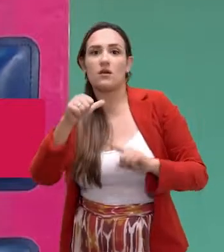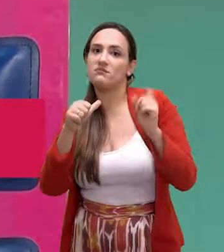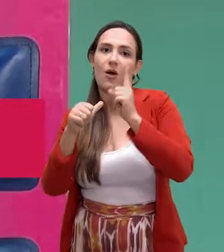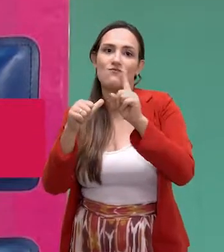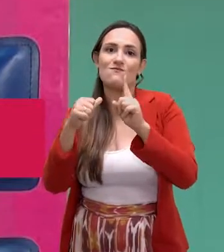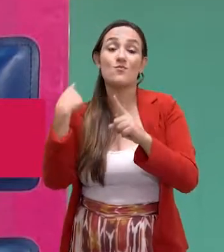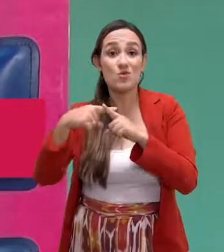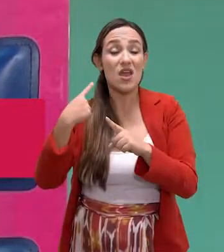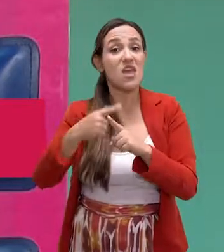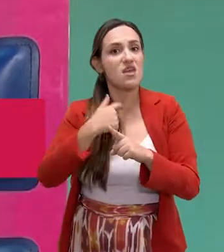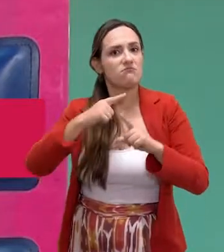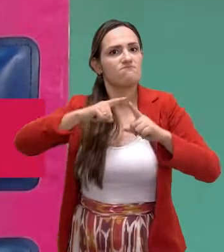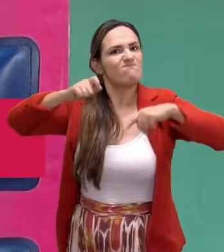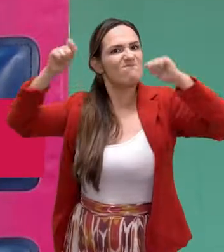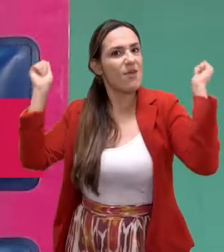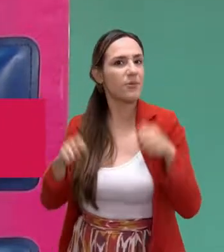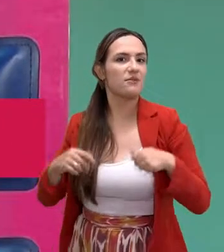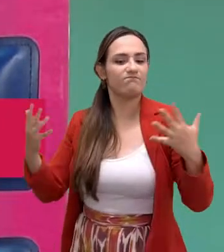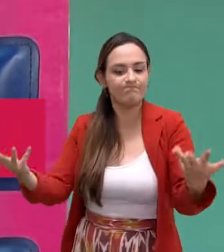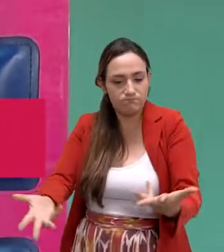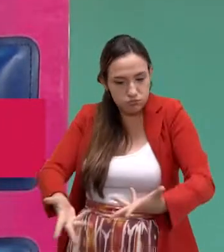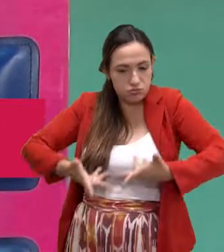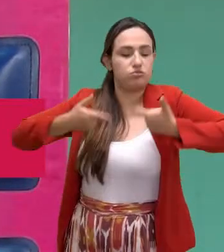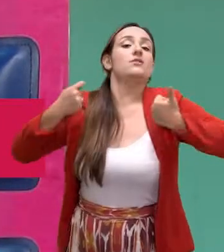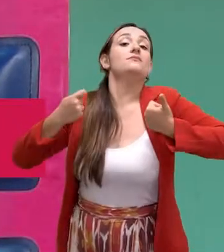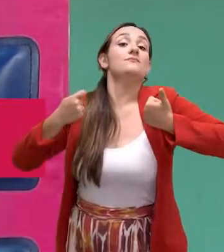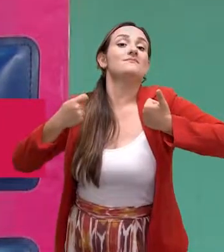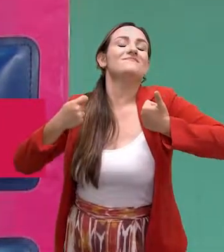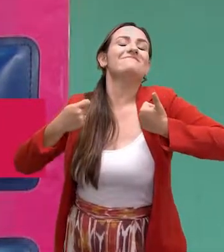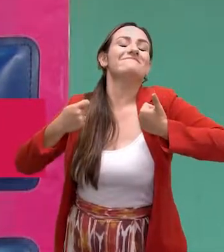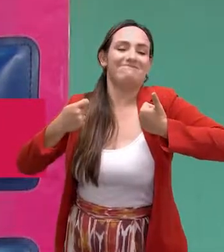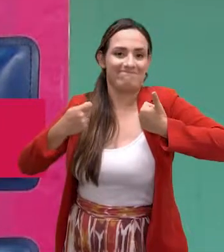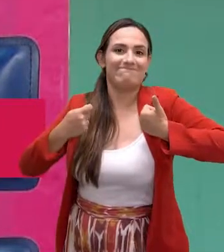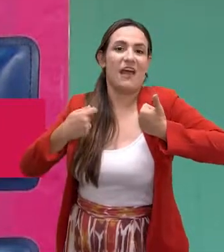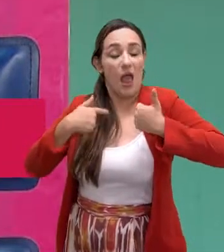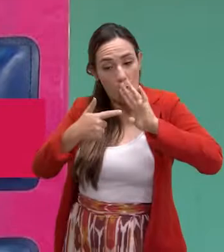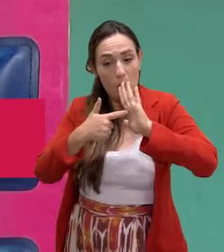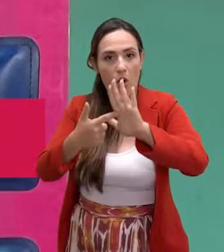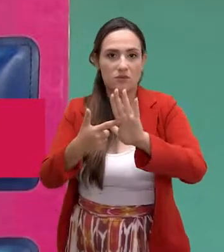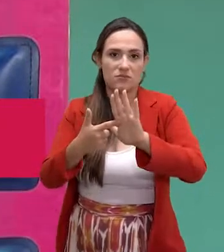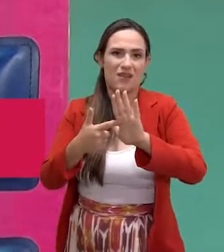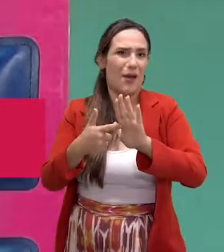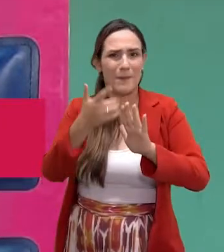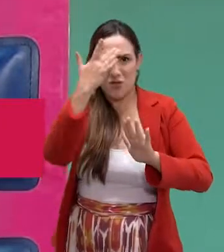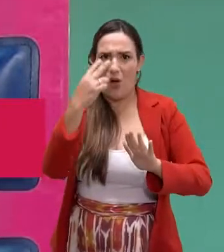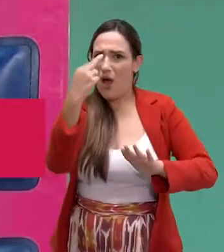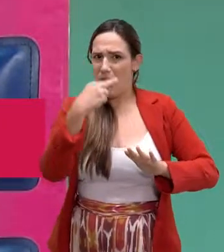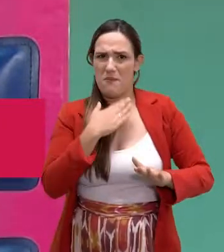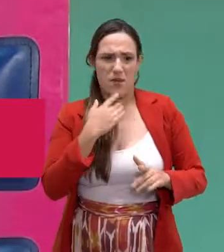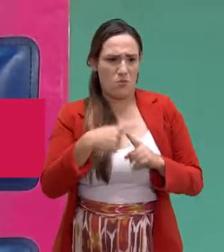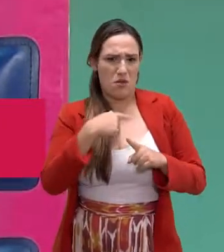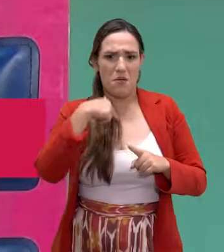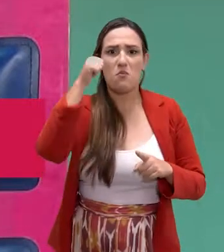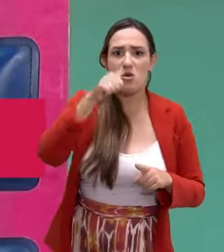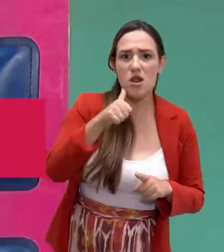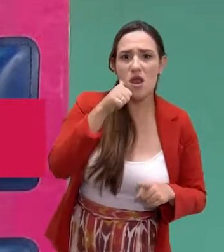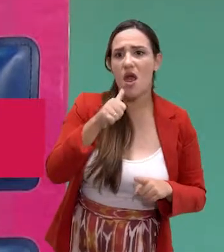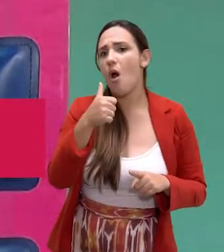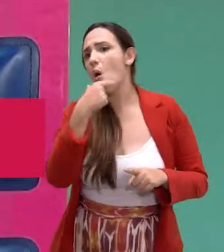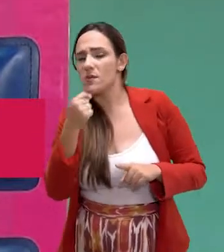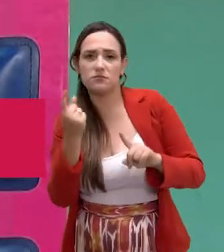essa nossa aptidão, capacidade, ela realmente seja